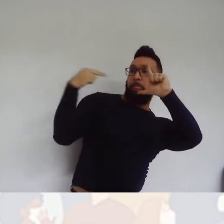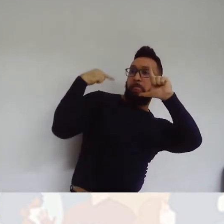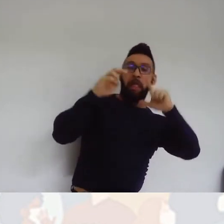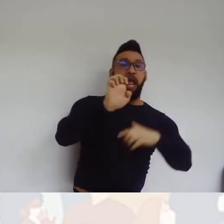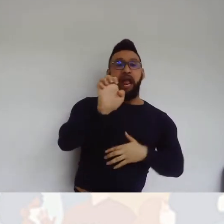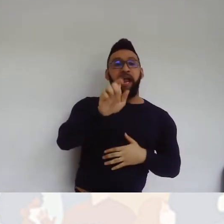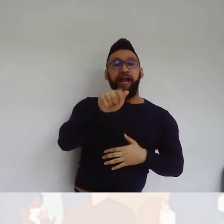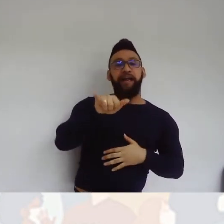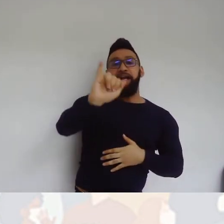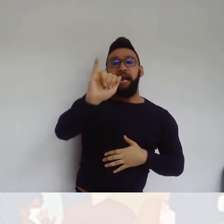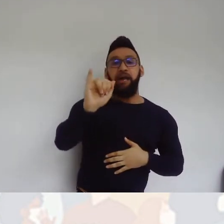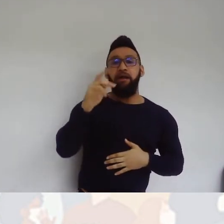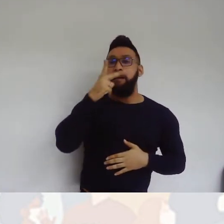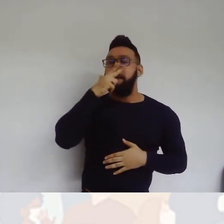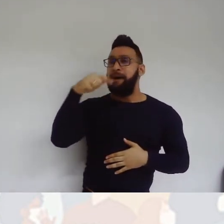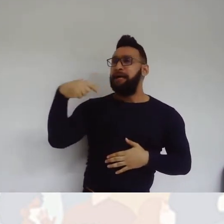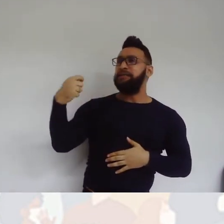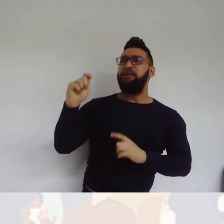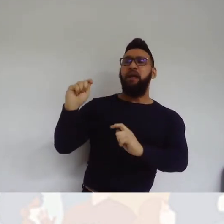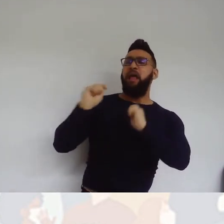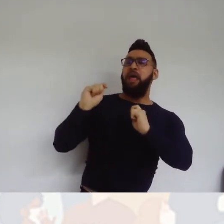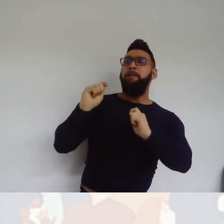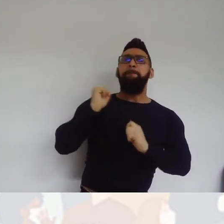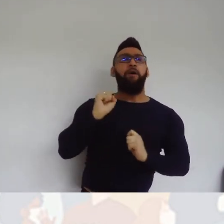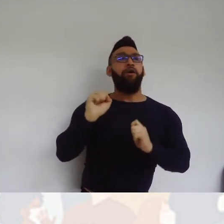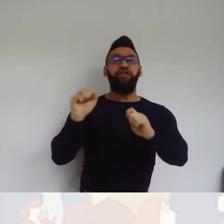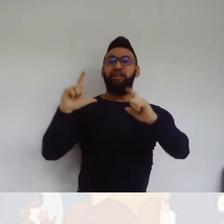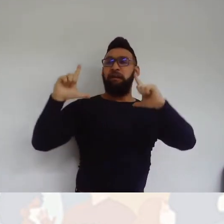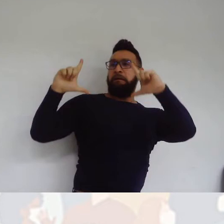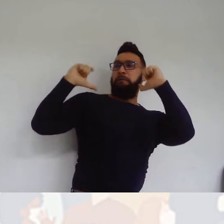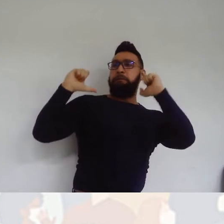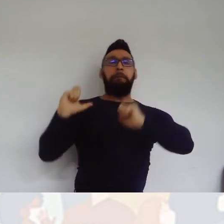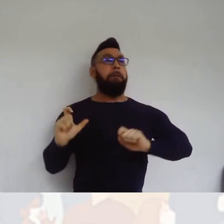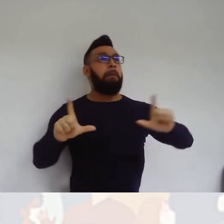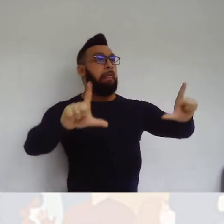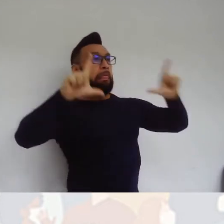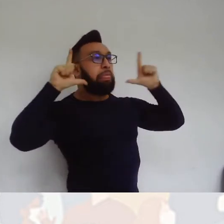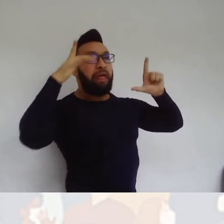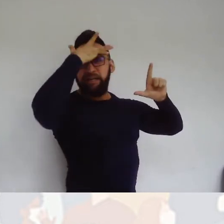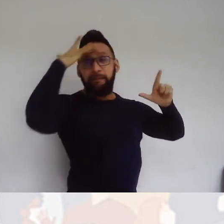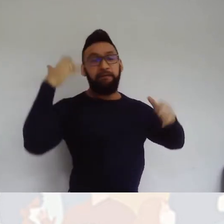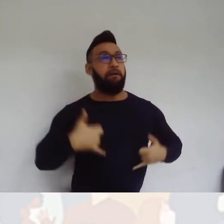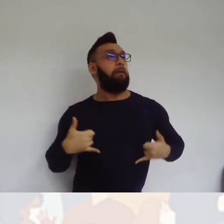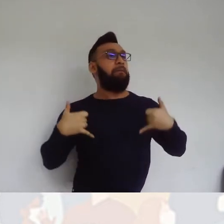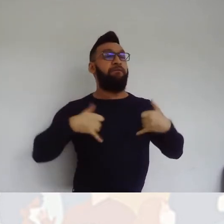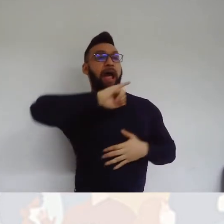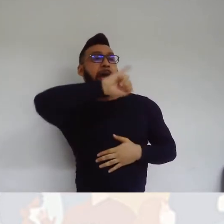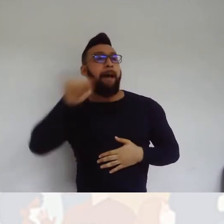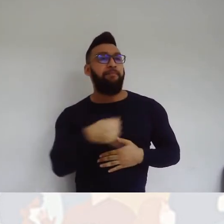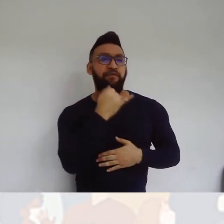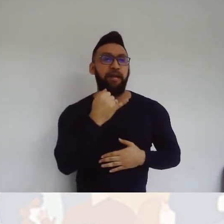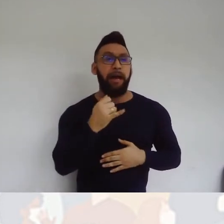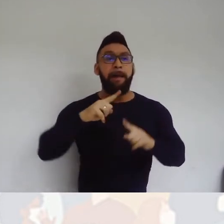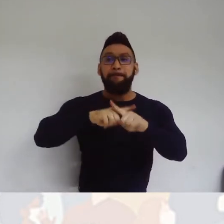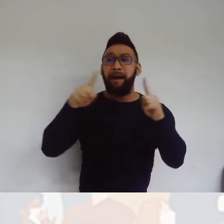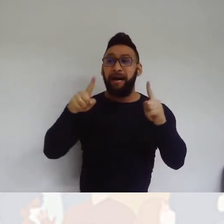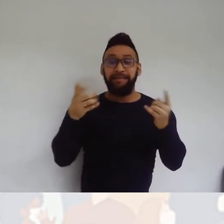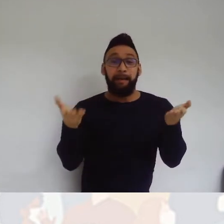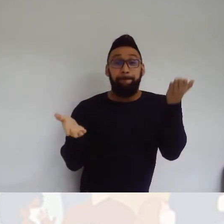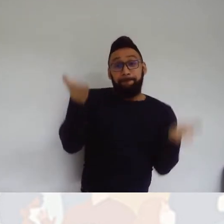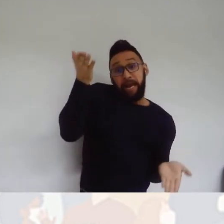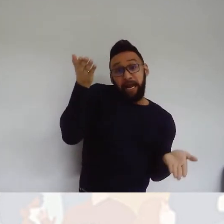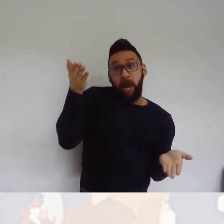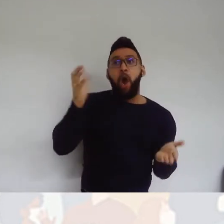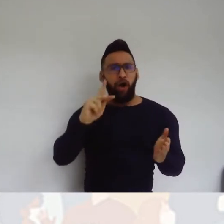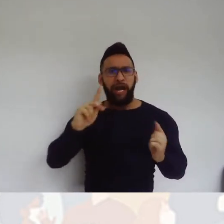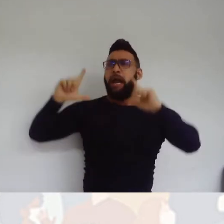não somos produzidos como objetos para exposição pública e, consequentemente, penalização,